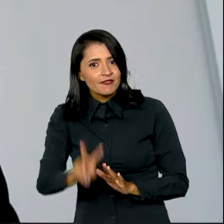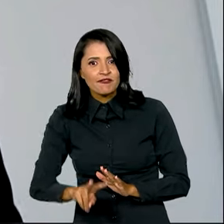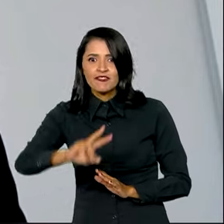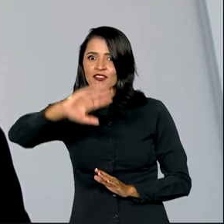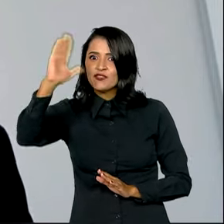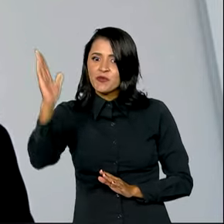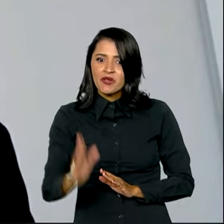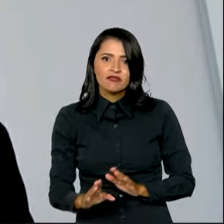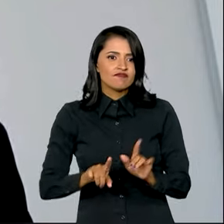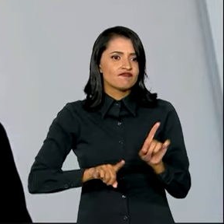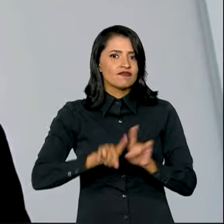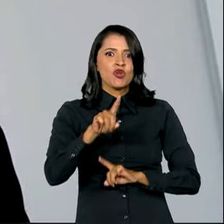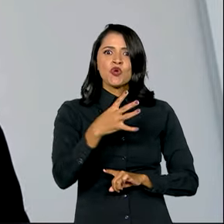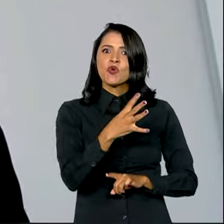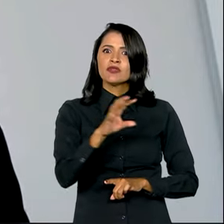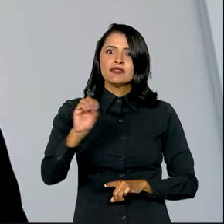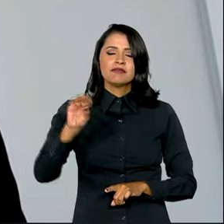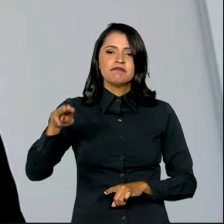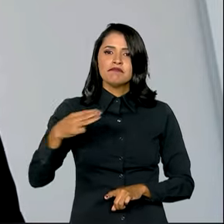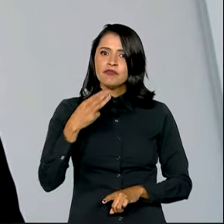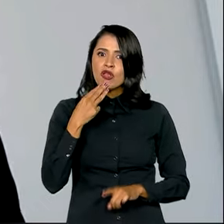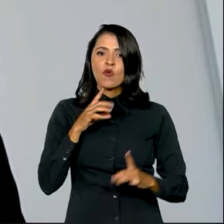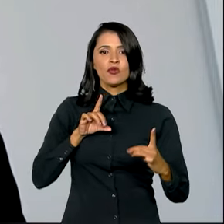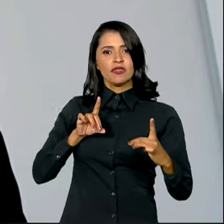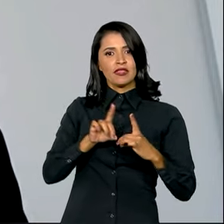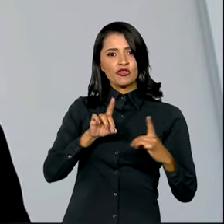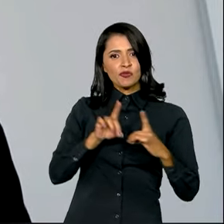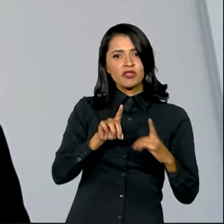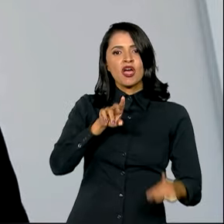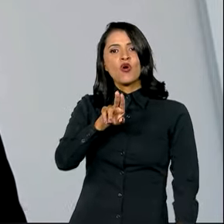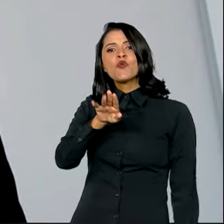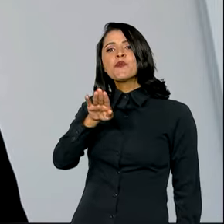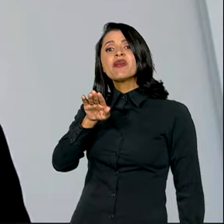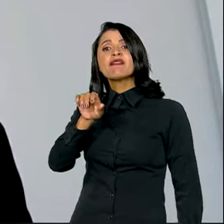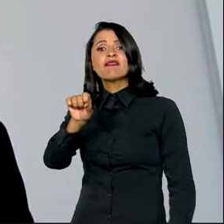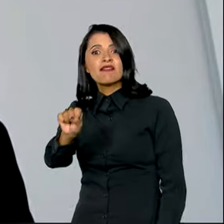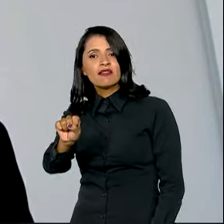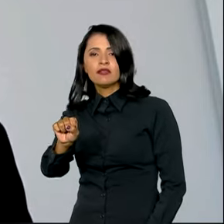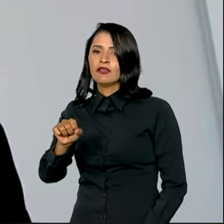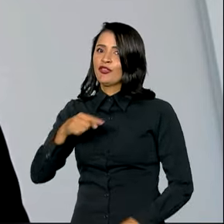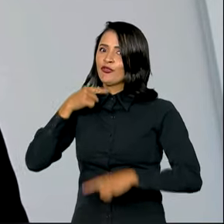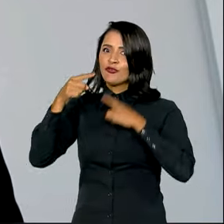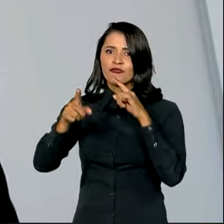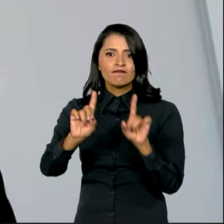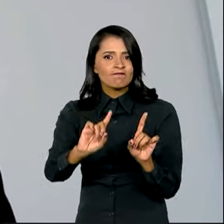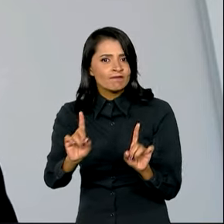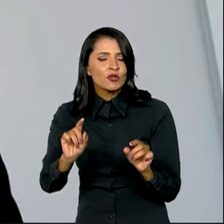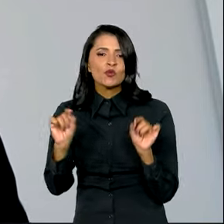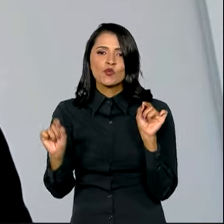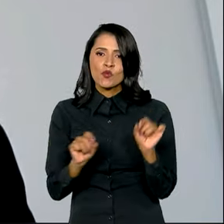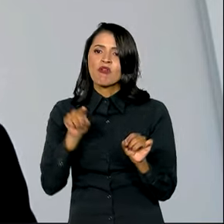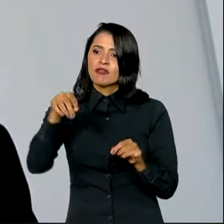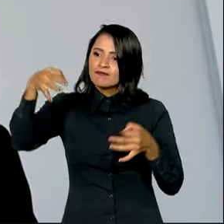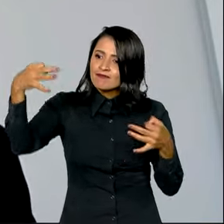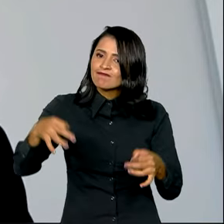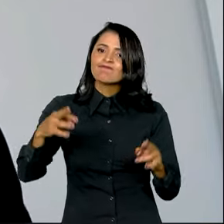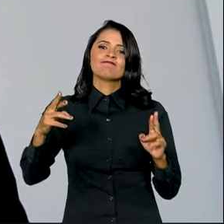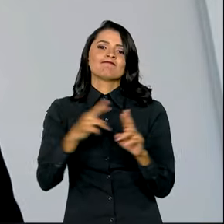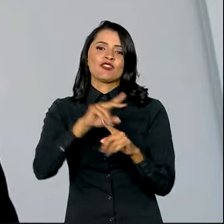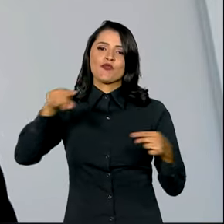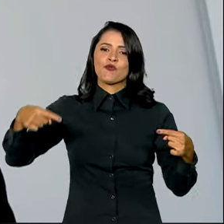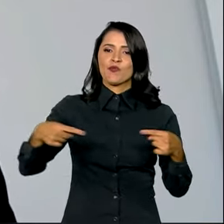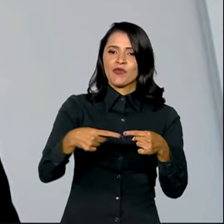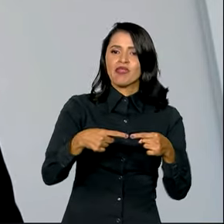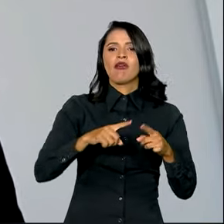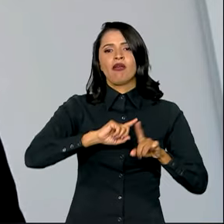ultrapassou 400 milhões de atendimentos na atenção primária brasileira. E nós não temos dúvidas nenhuma de que isso está totalmente relacionado